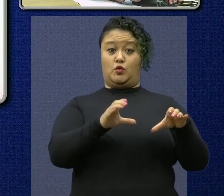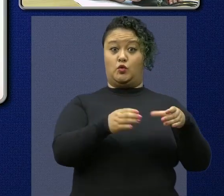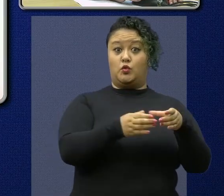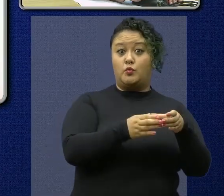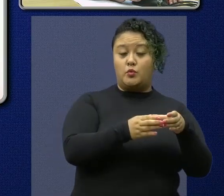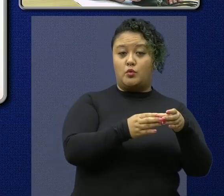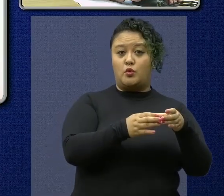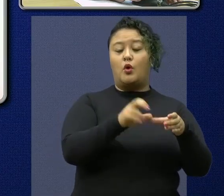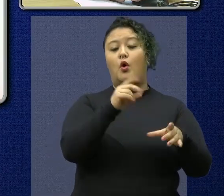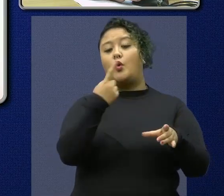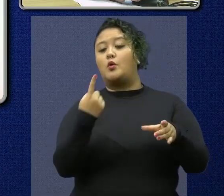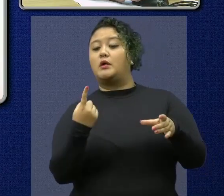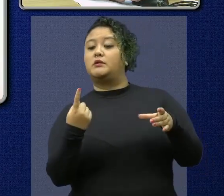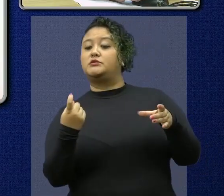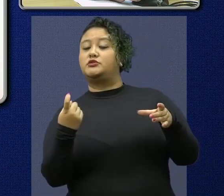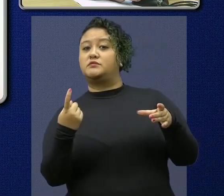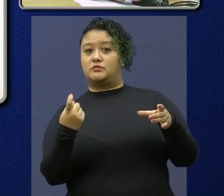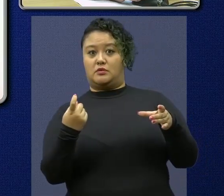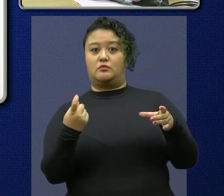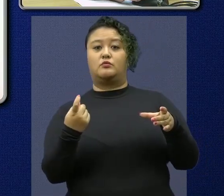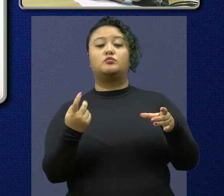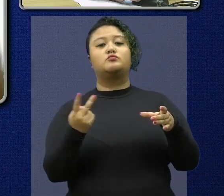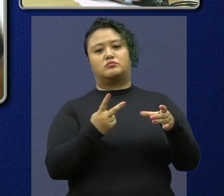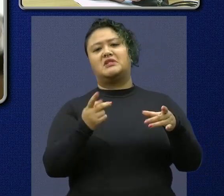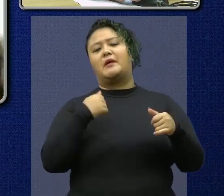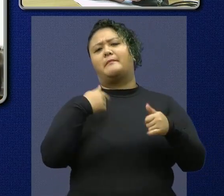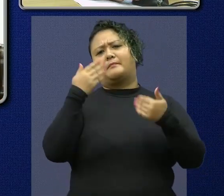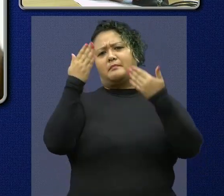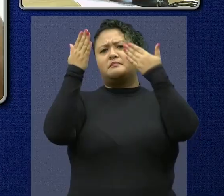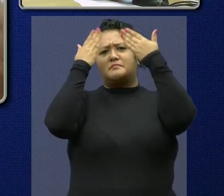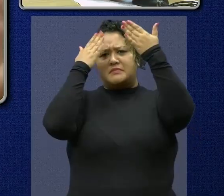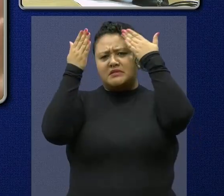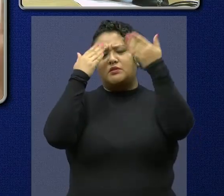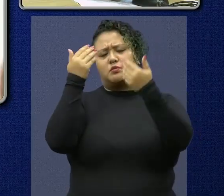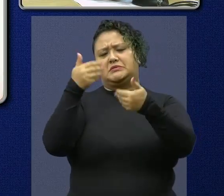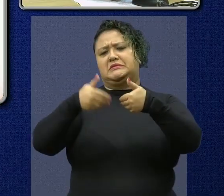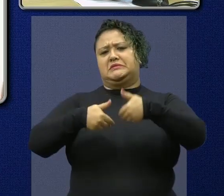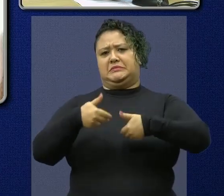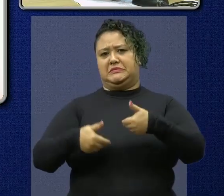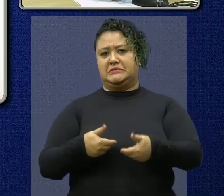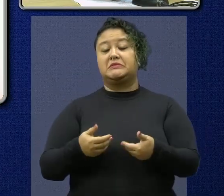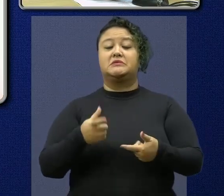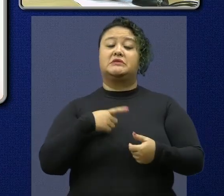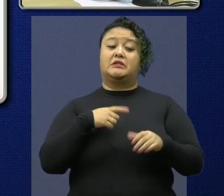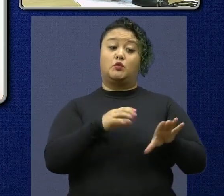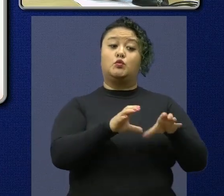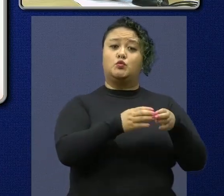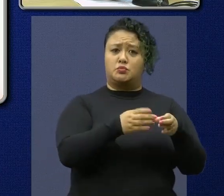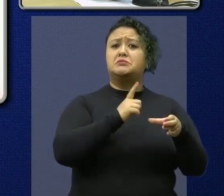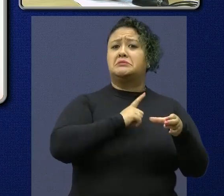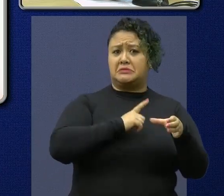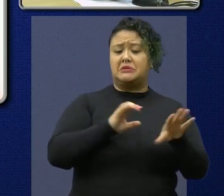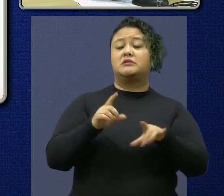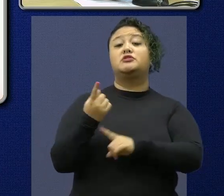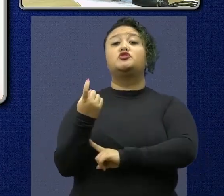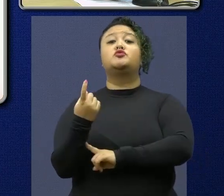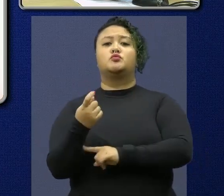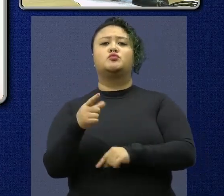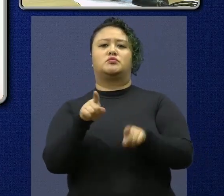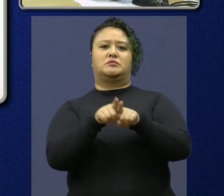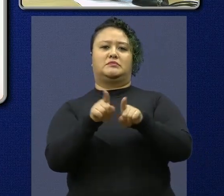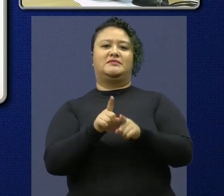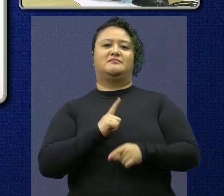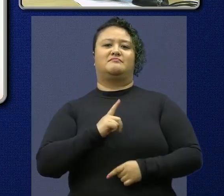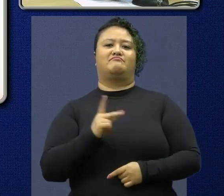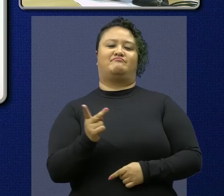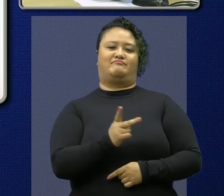seja tratamento individual, psicoterapia, né? Tanto de grupo como individual. Ele é essa pessoa,